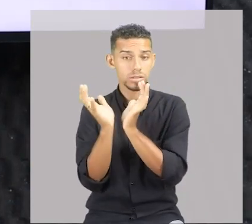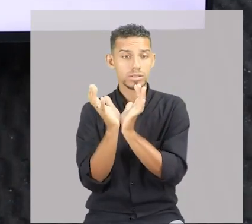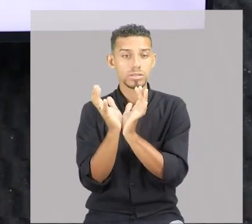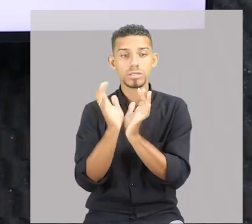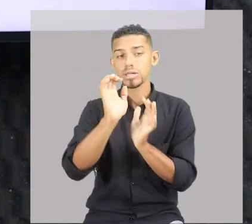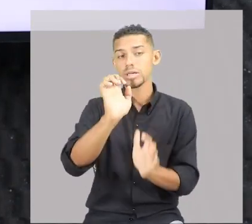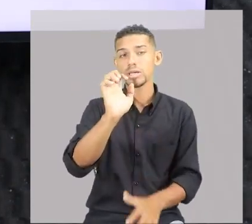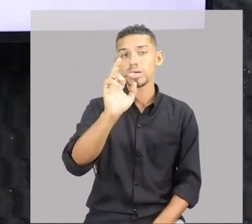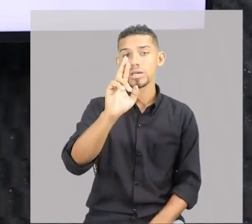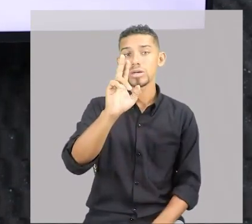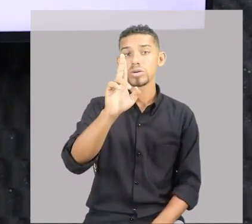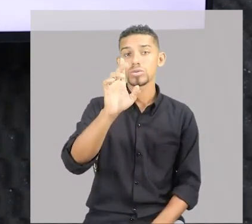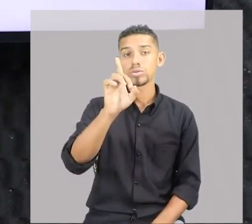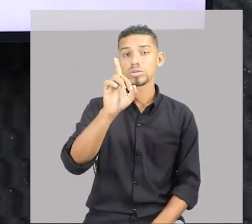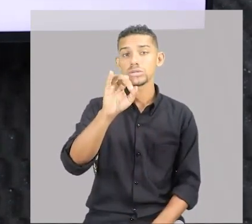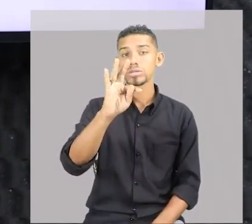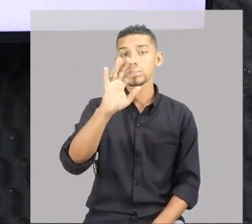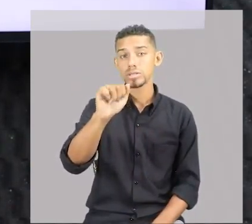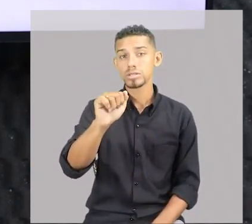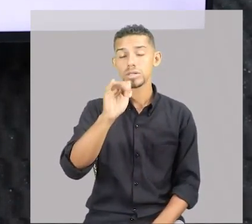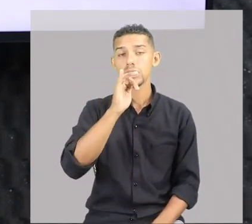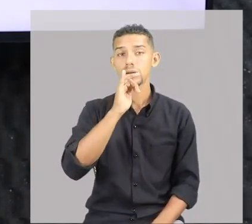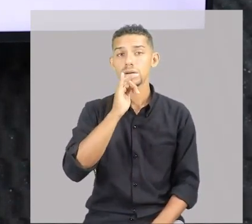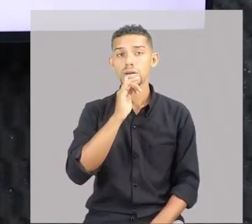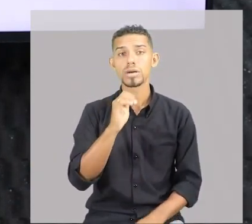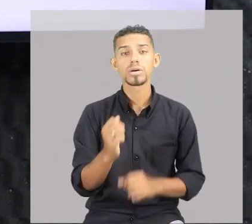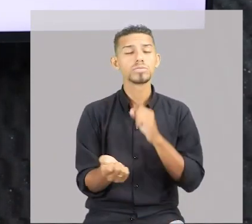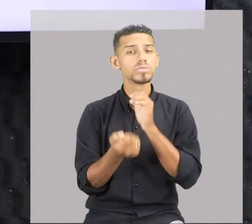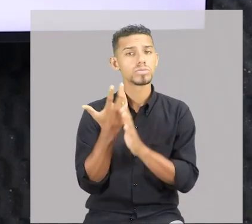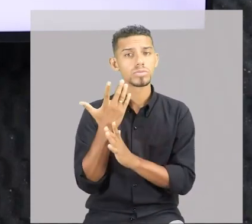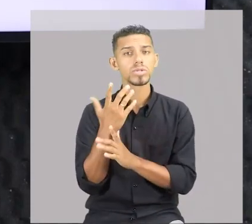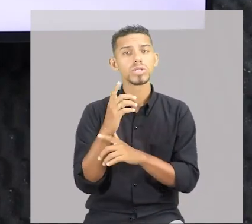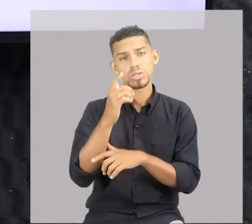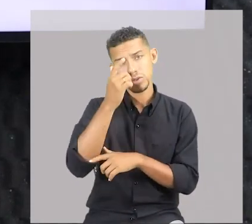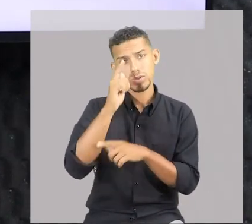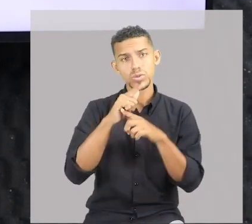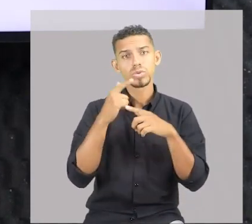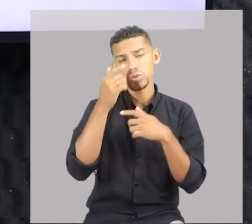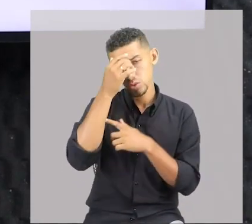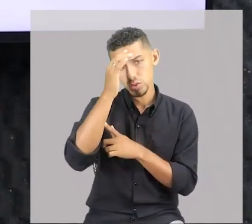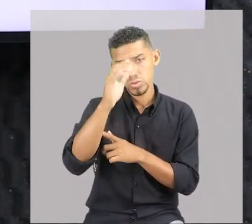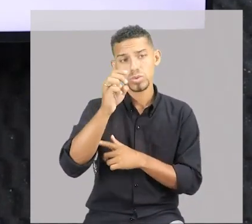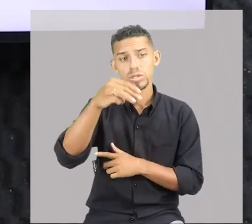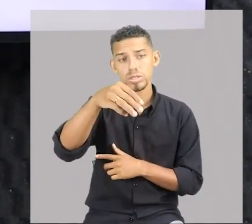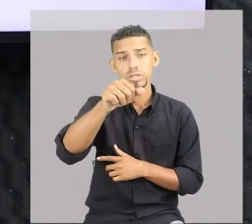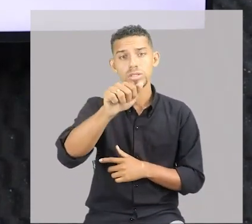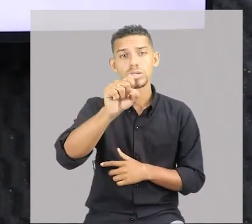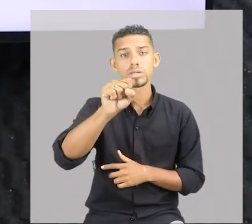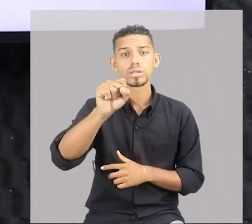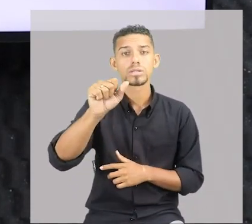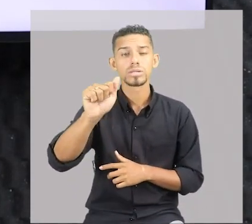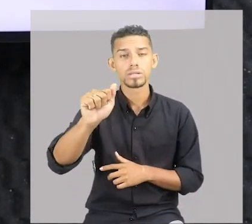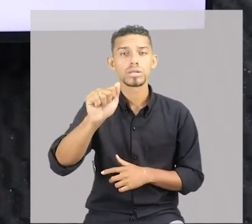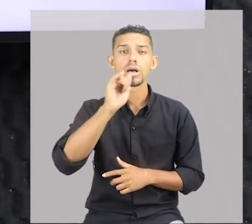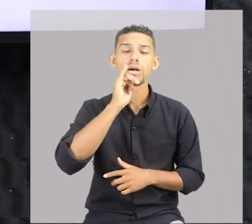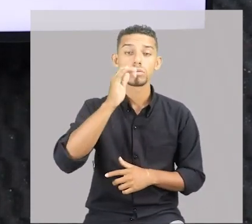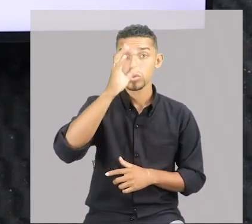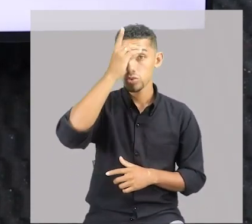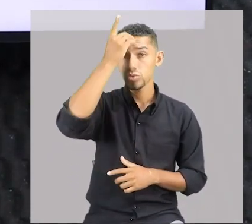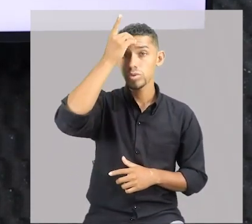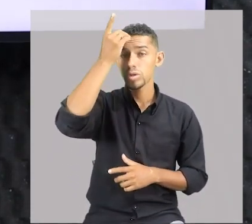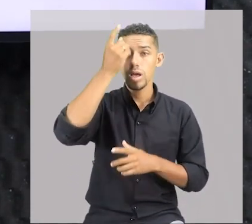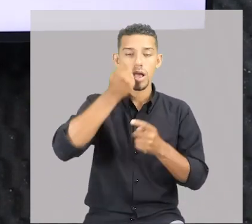cultura erudita. Mas é um produto. Essa cultura chamada de cultura de massa, ela tem muito a ver com aquela ideia que a gente viu ainda agora da